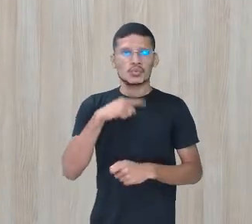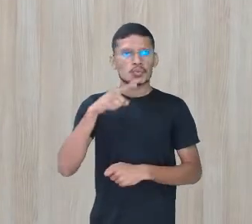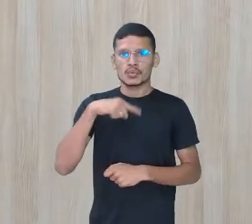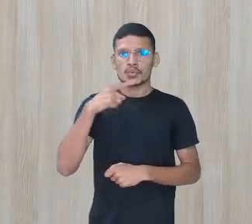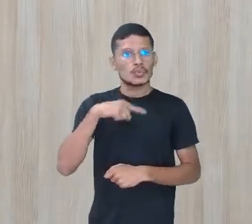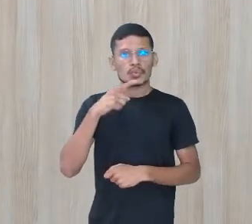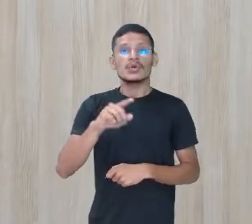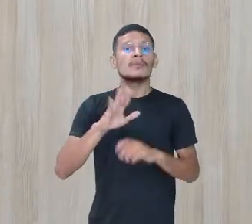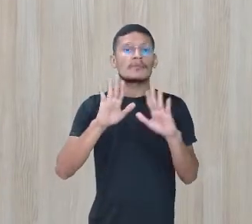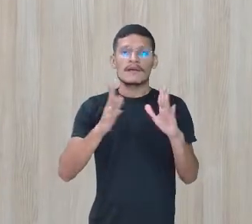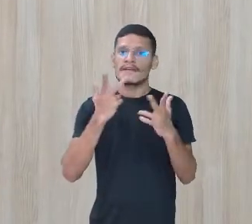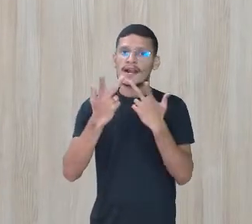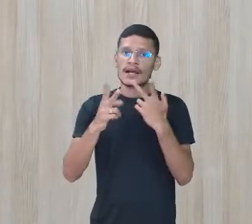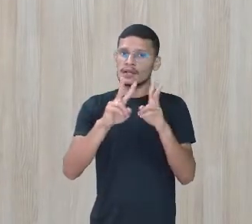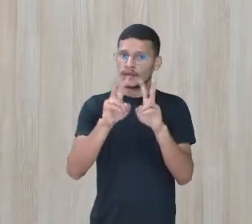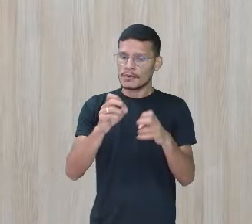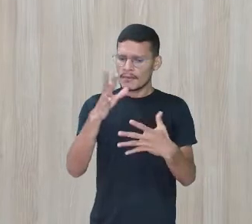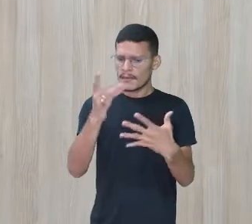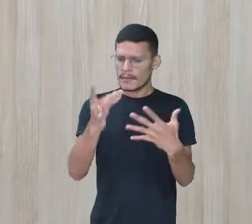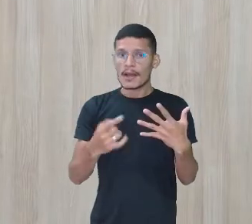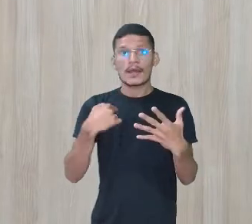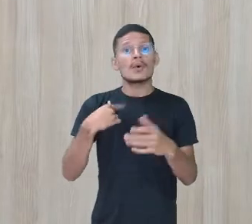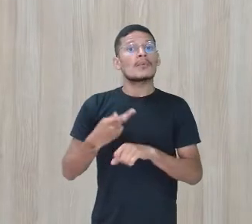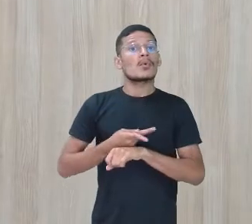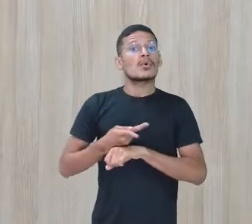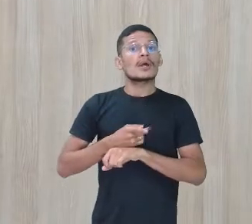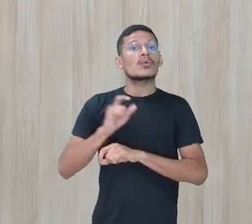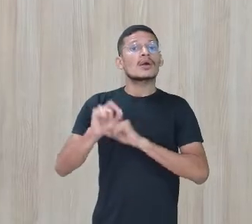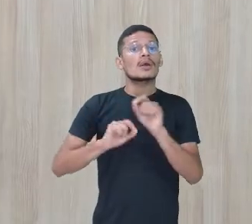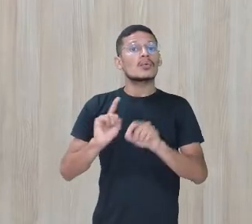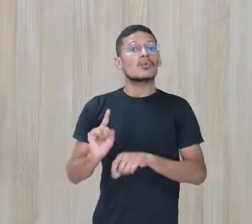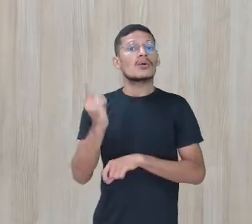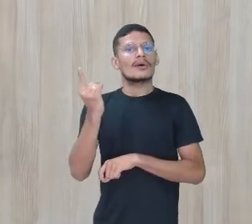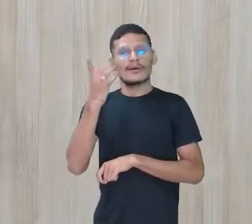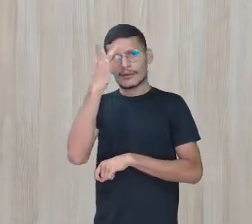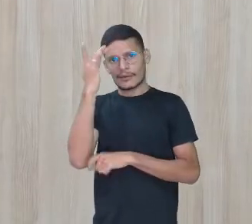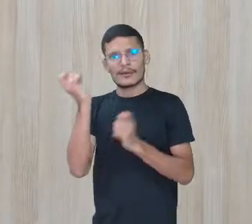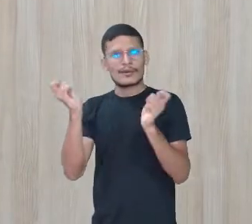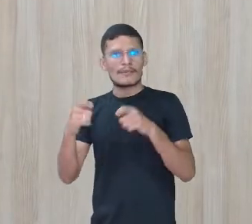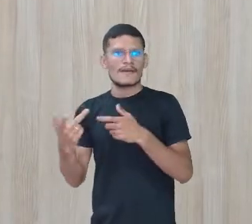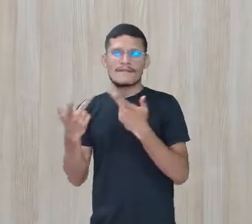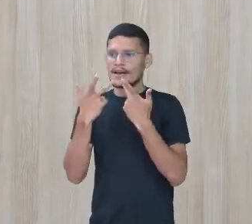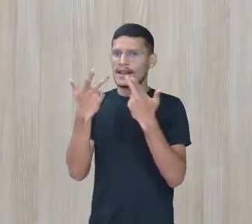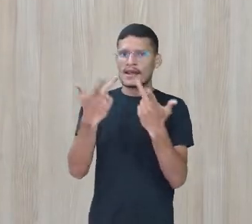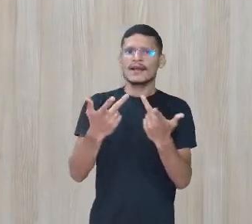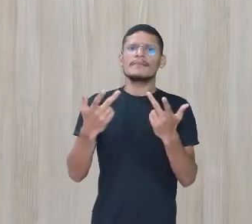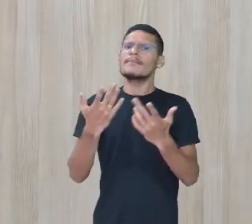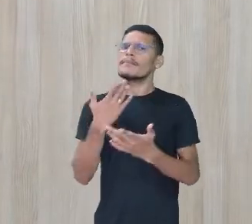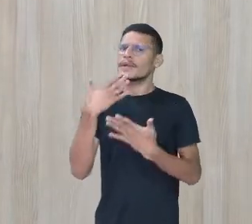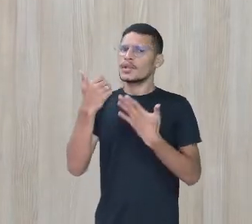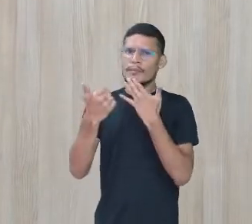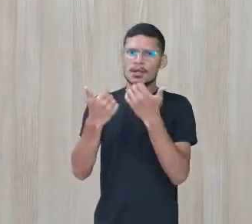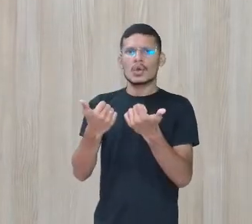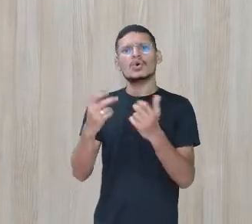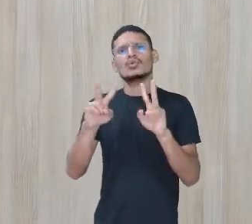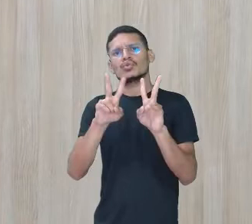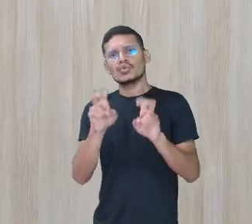fato com propriedade sobre tudo. Então procurei uma pessoa que pudesse falar melhor do que eu sobre a Noite dos Tambores Silenciosos,